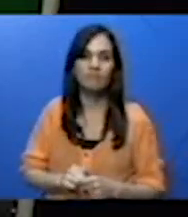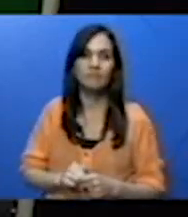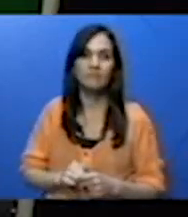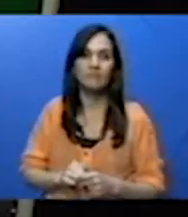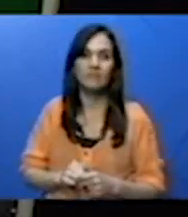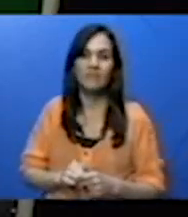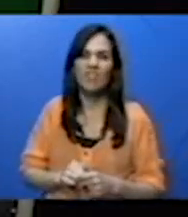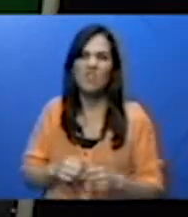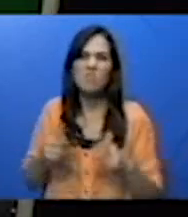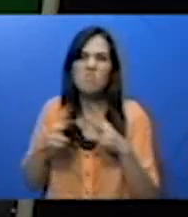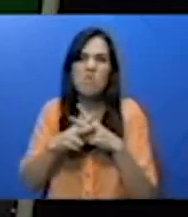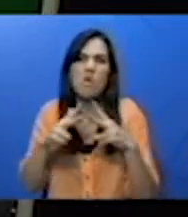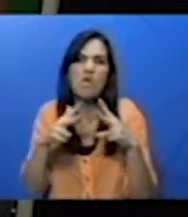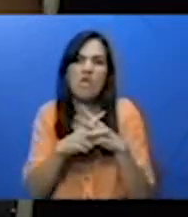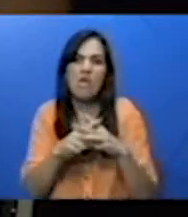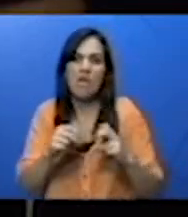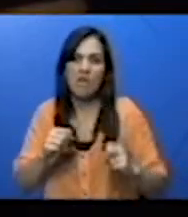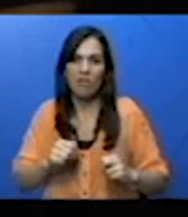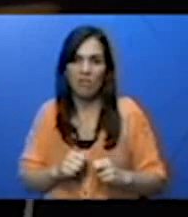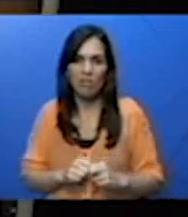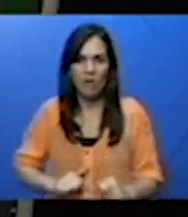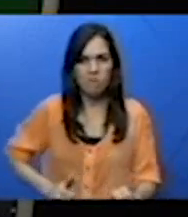encrenqueira, presunçosa,